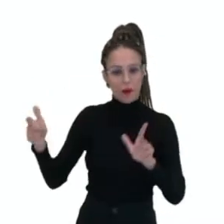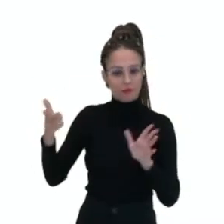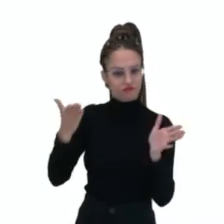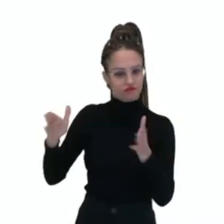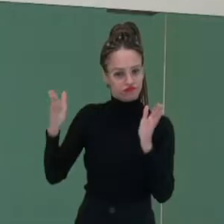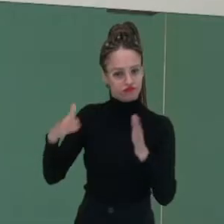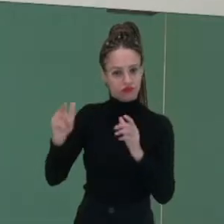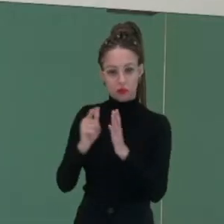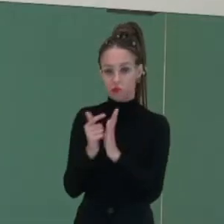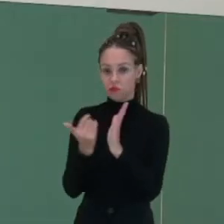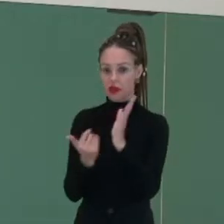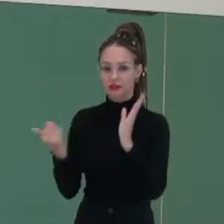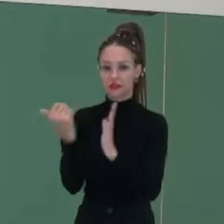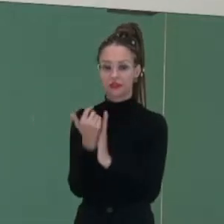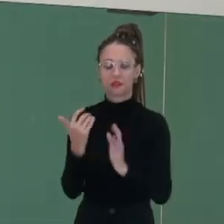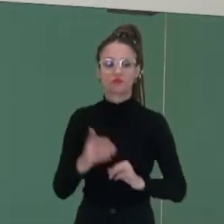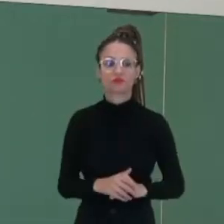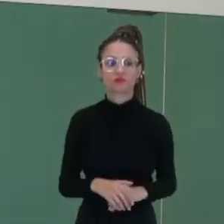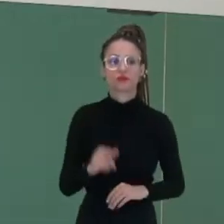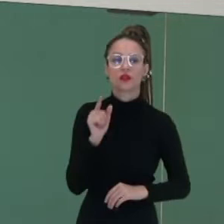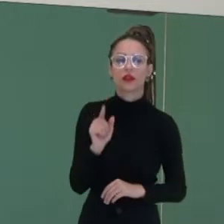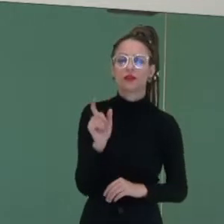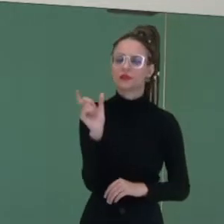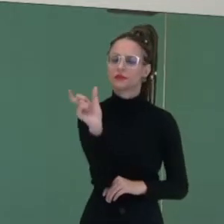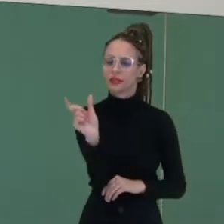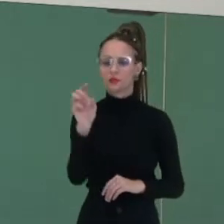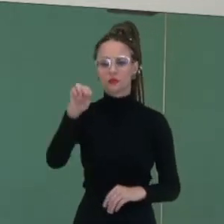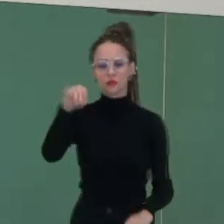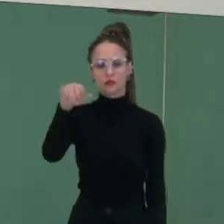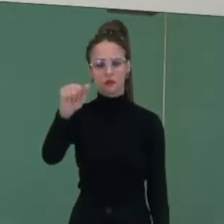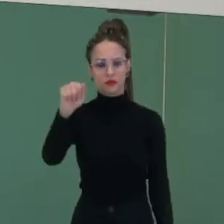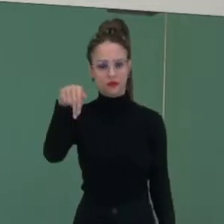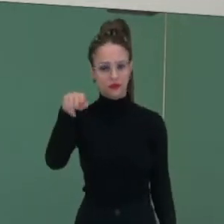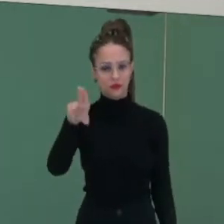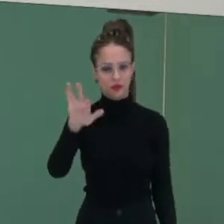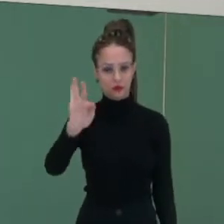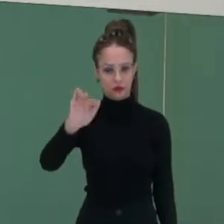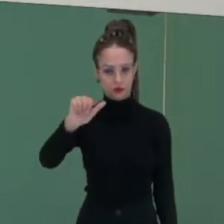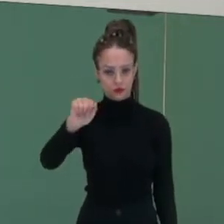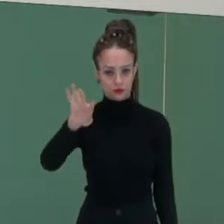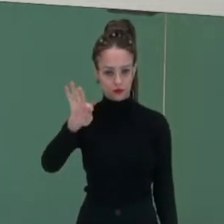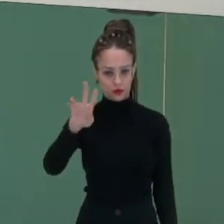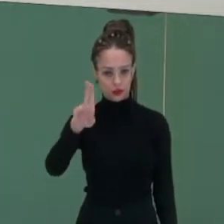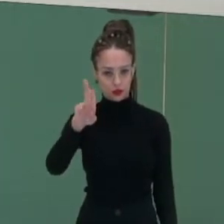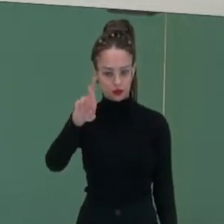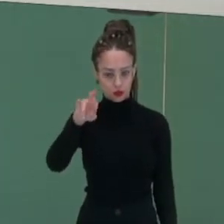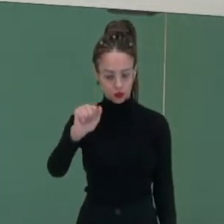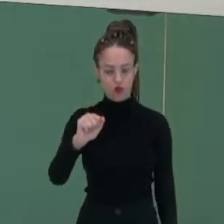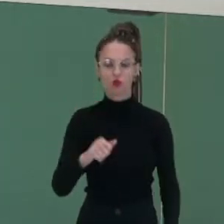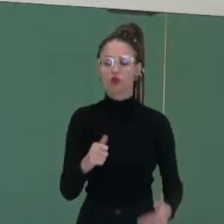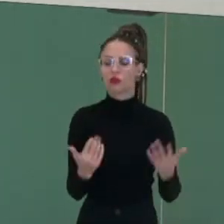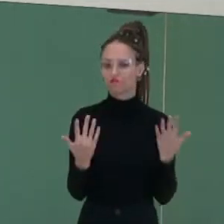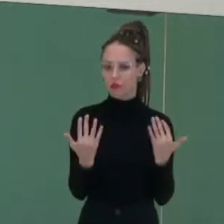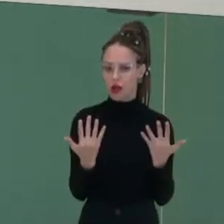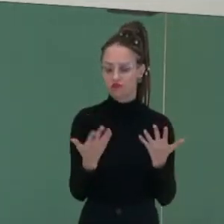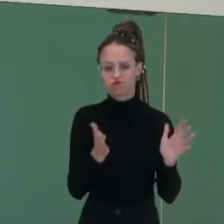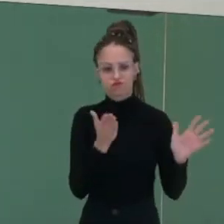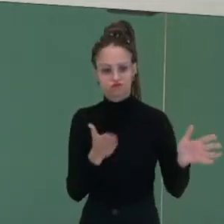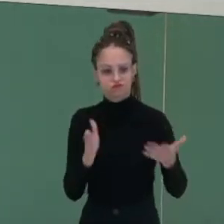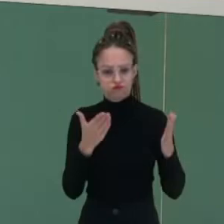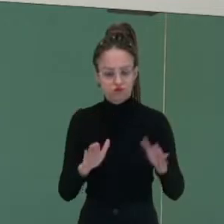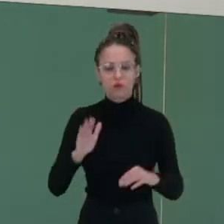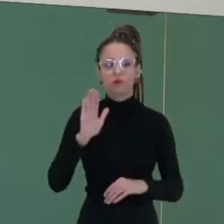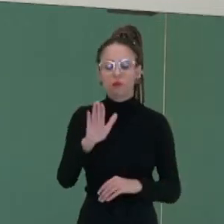produção. Embora esse termo manufatura esteja relacionado à mão, trabalho manual, né?